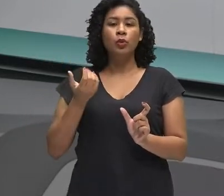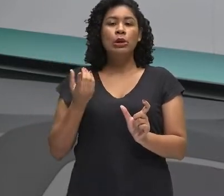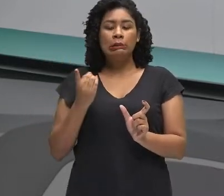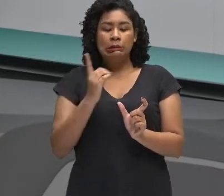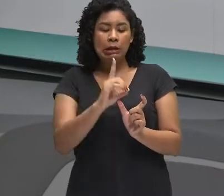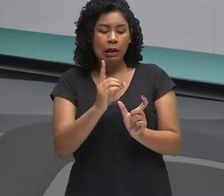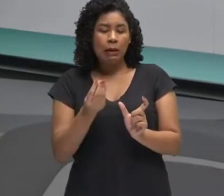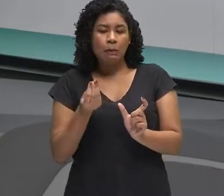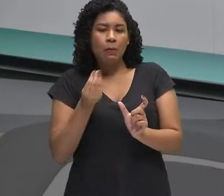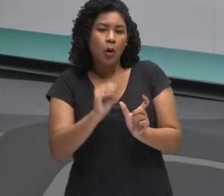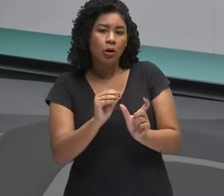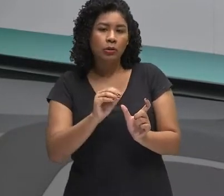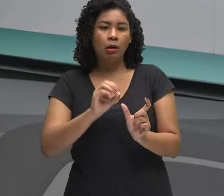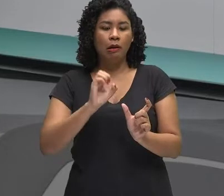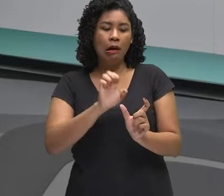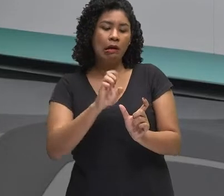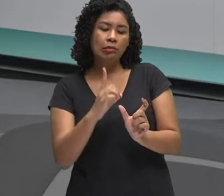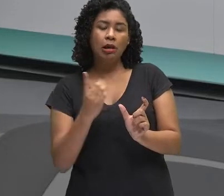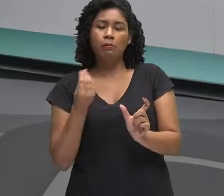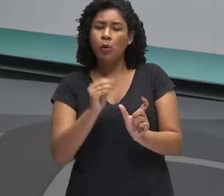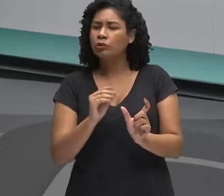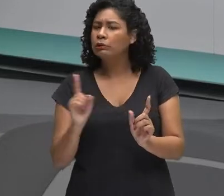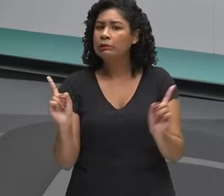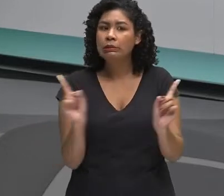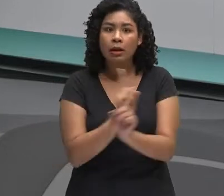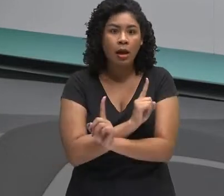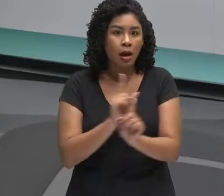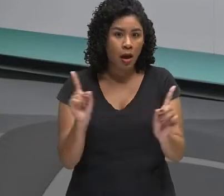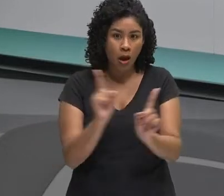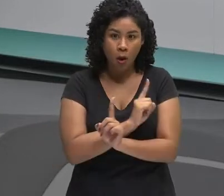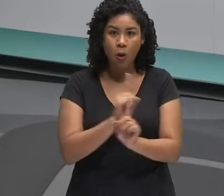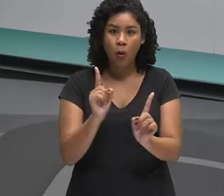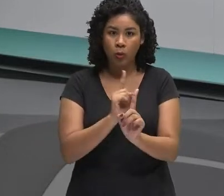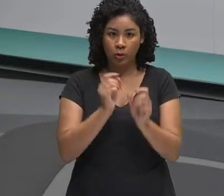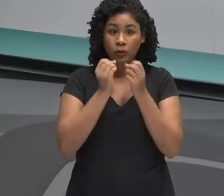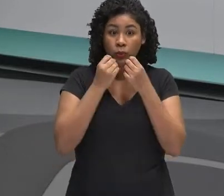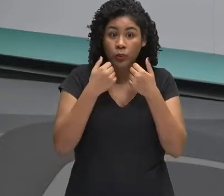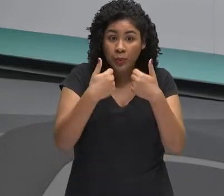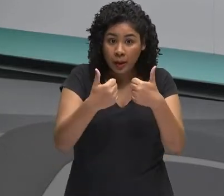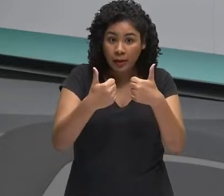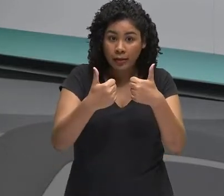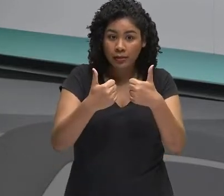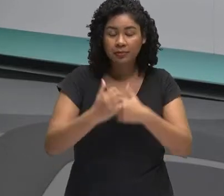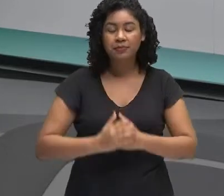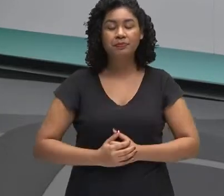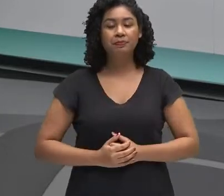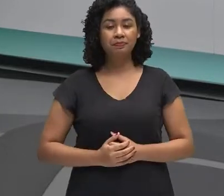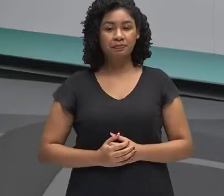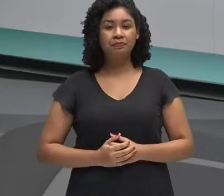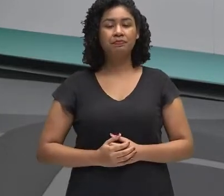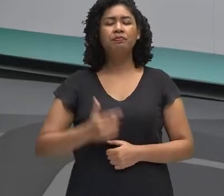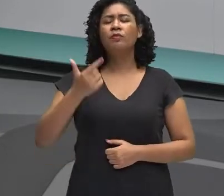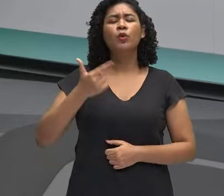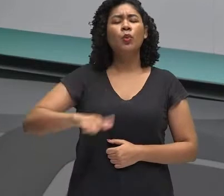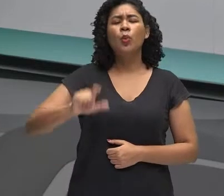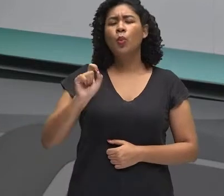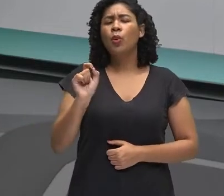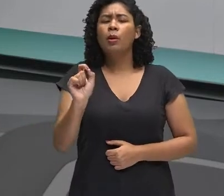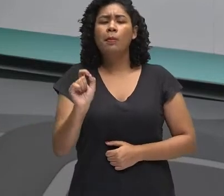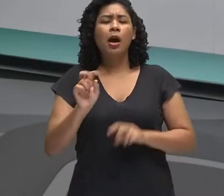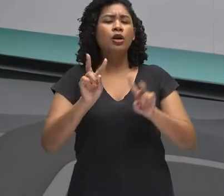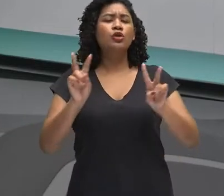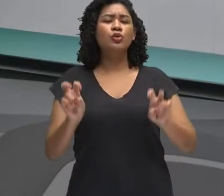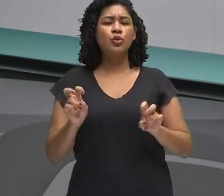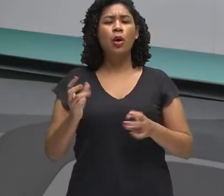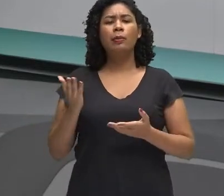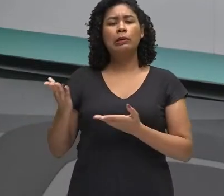ou ED como os verbos regulares. Tudo bem? O que mais que nós temos sobre esses verbos? Que